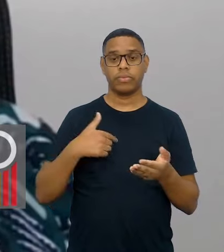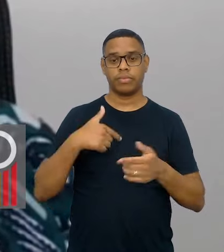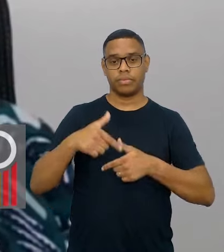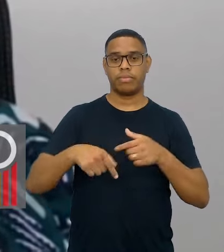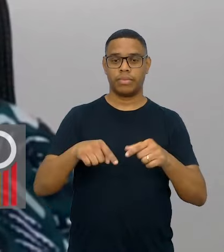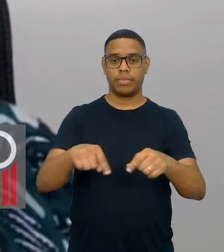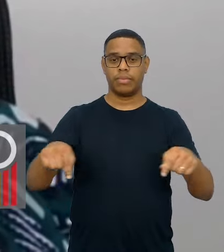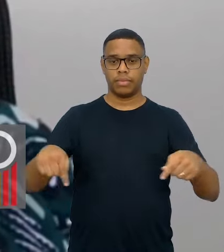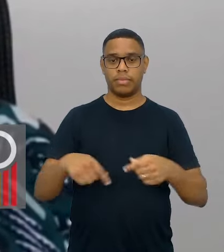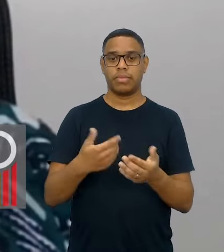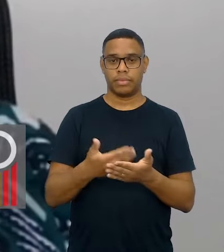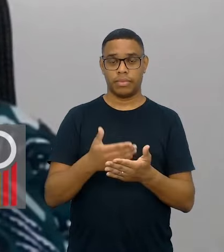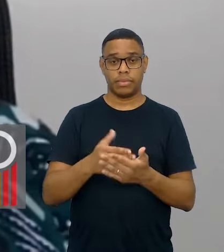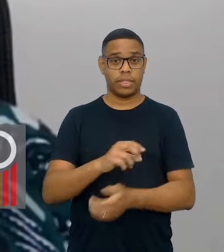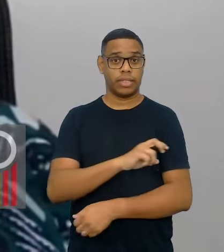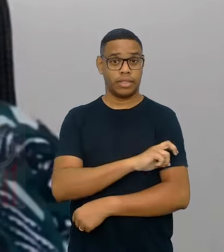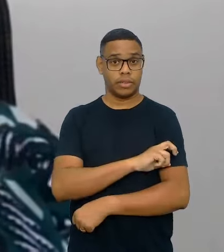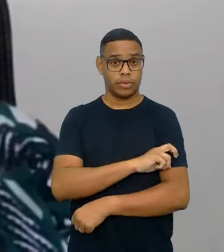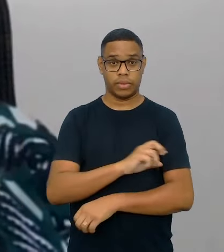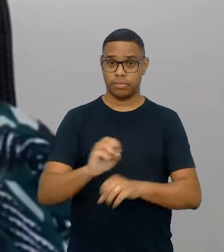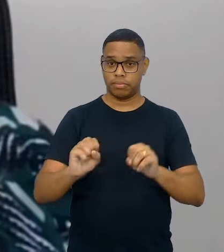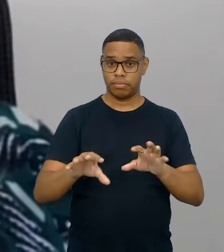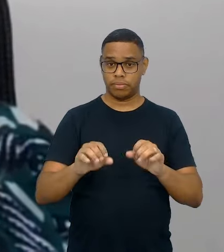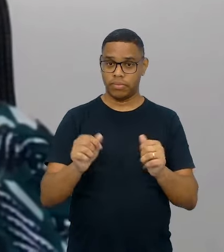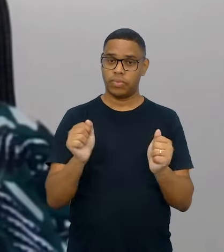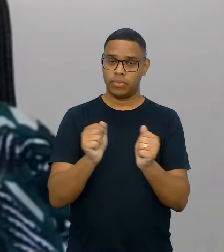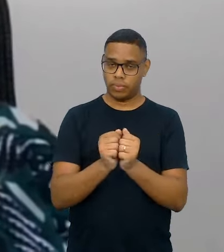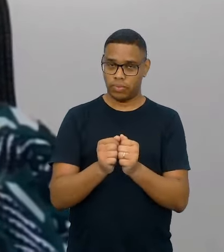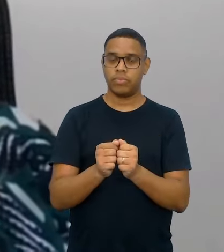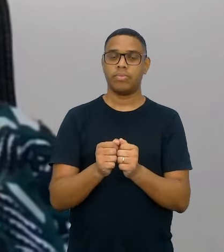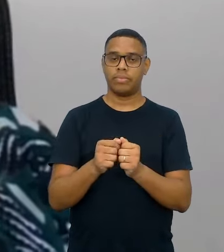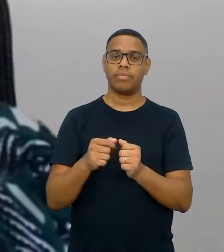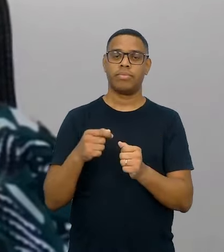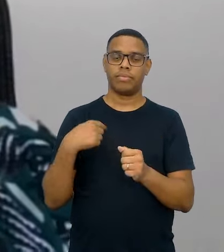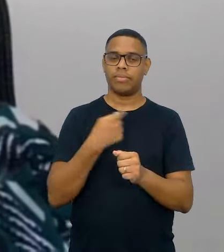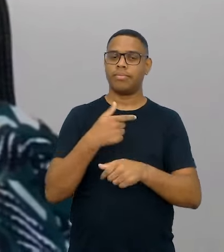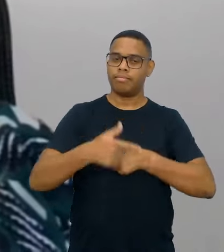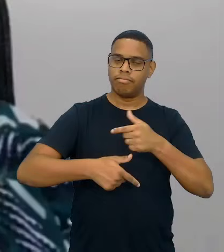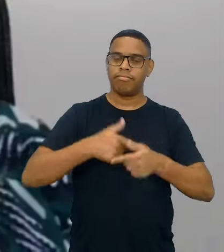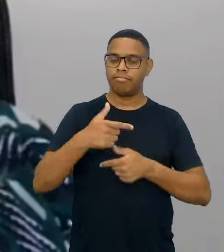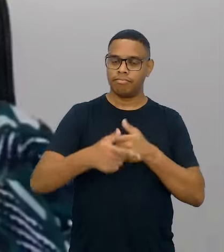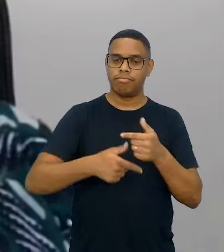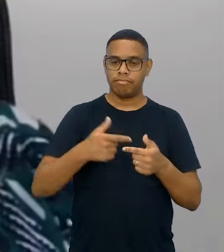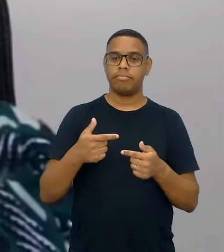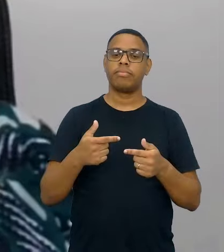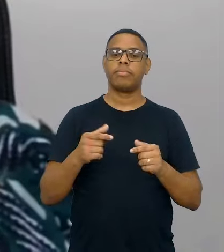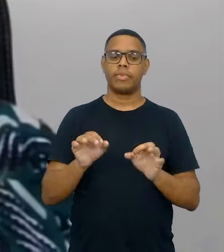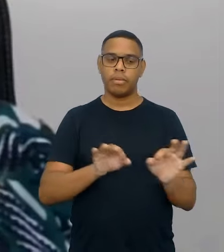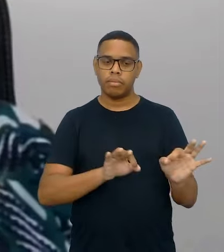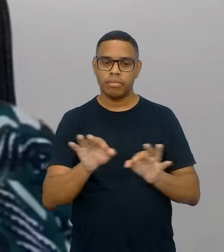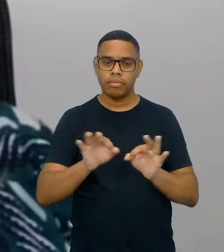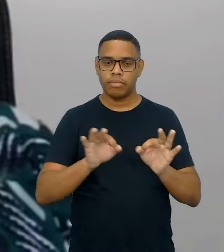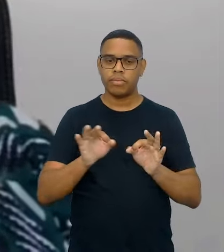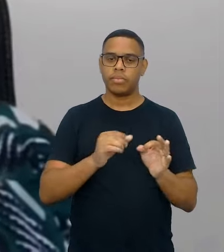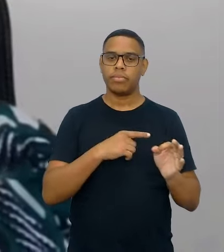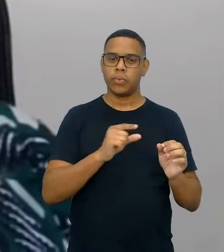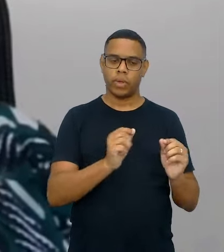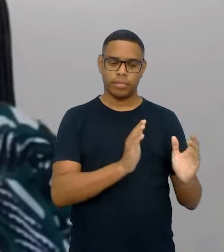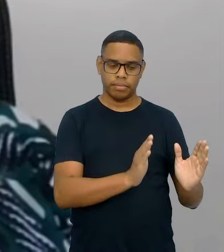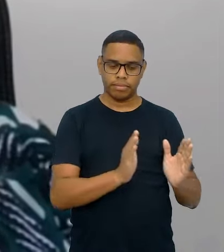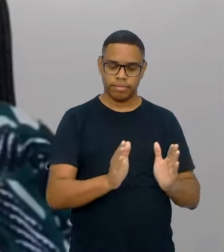sala de aula com o 5º ano, né? Então estamos juntos aí nessa jornada em desenvolver essas